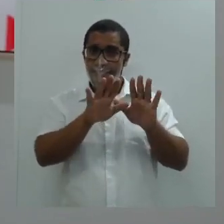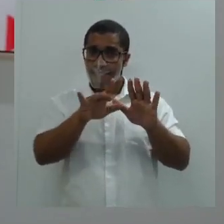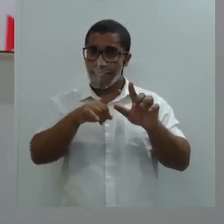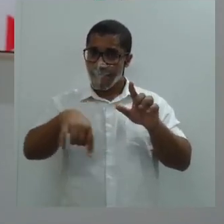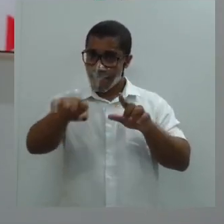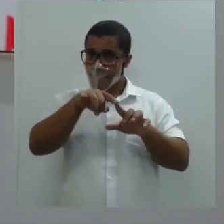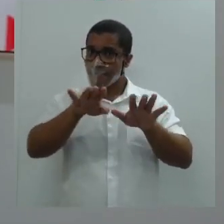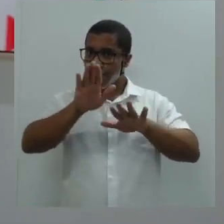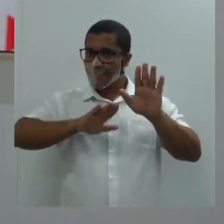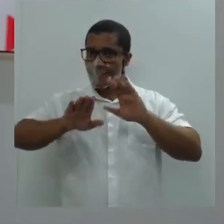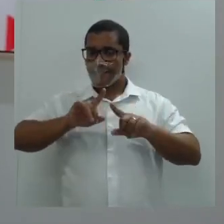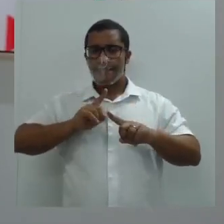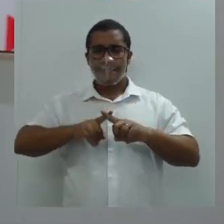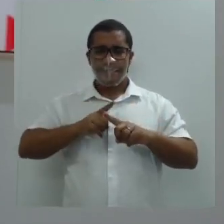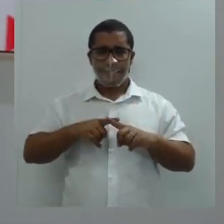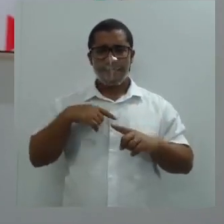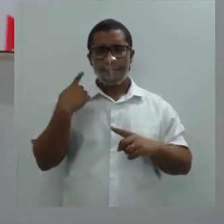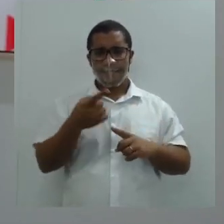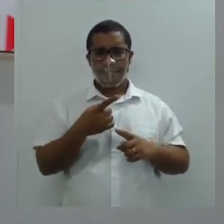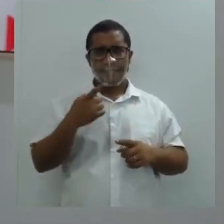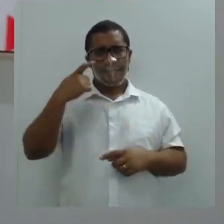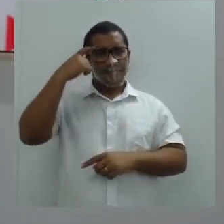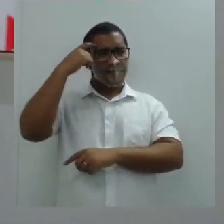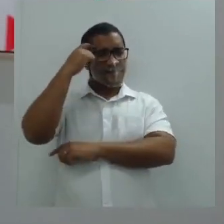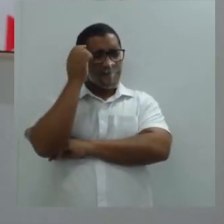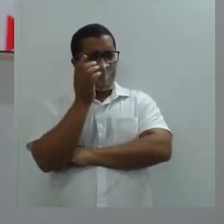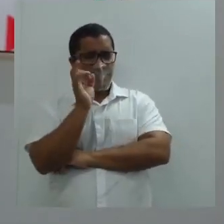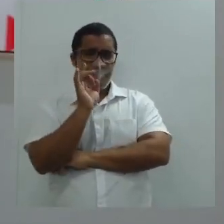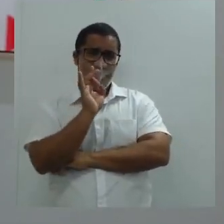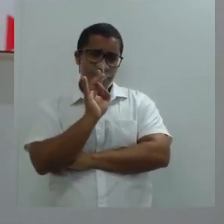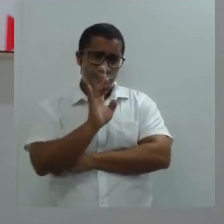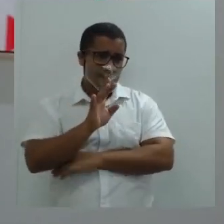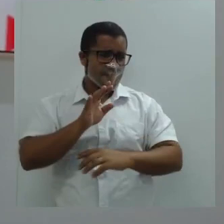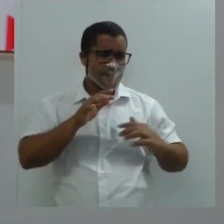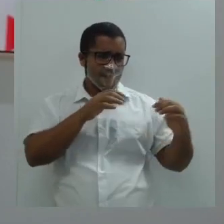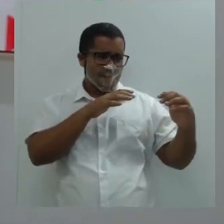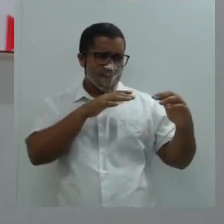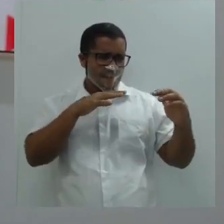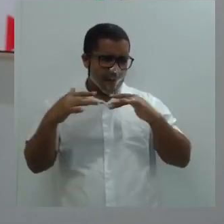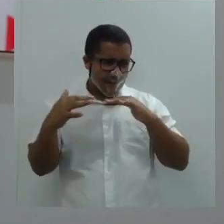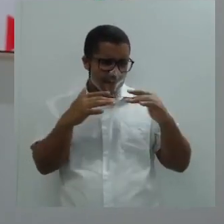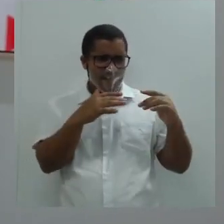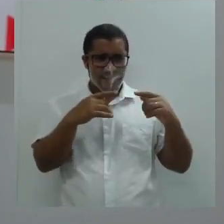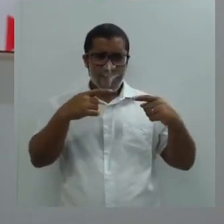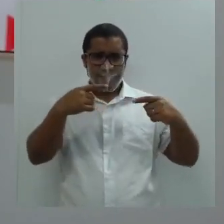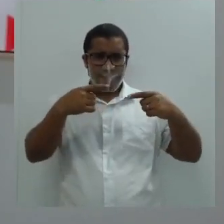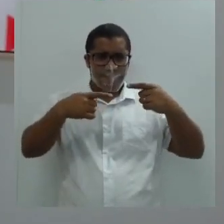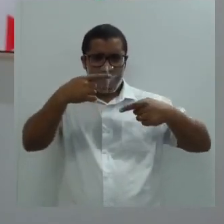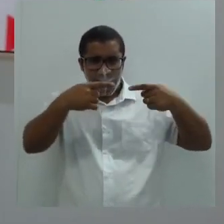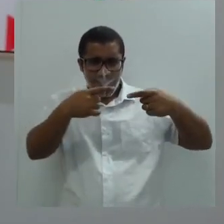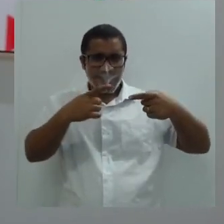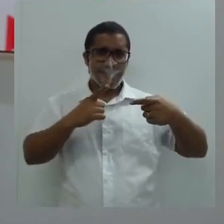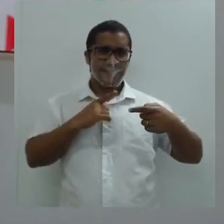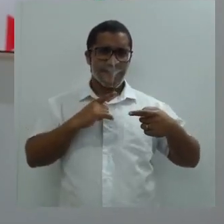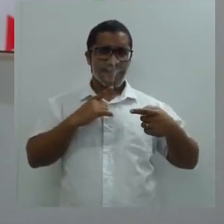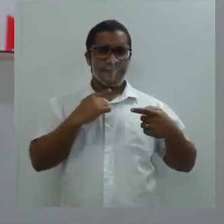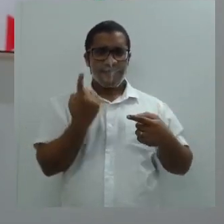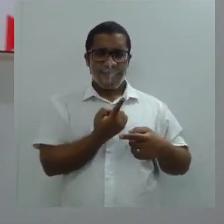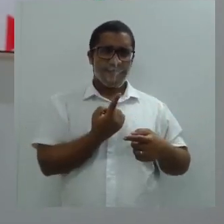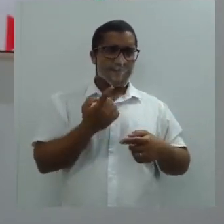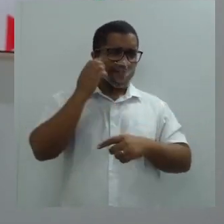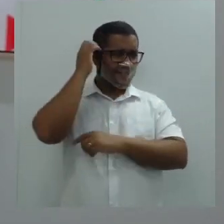né? Porque também não podemos deixar que essa alta competitividade deixe de lado o que a